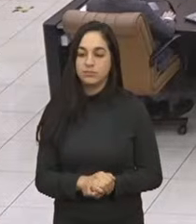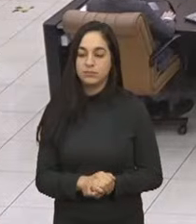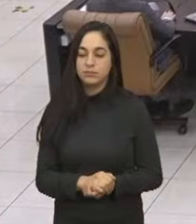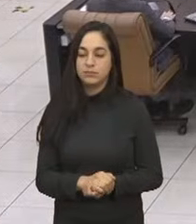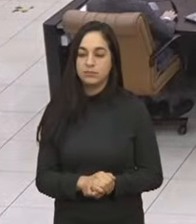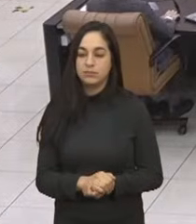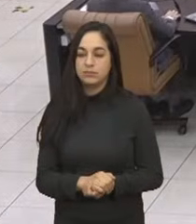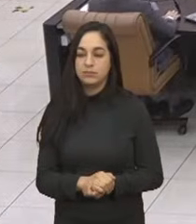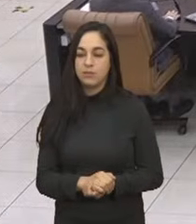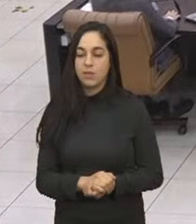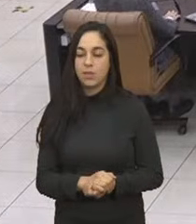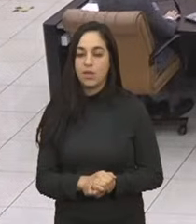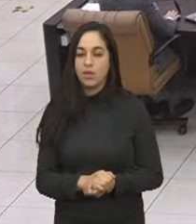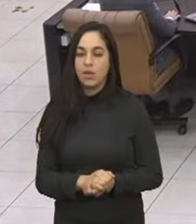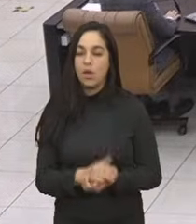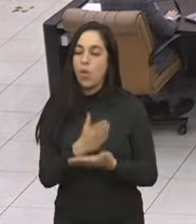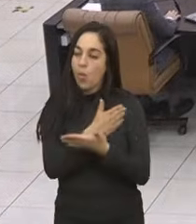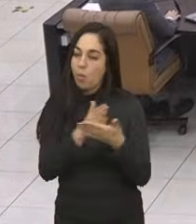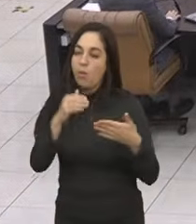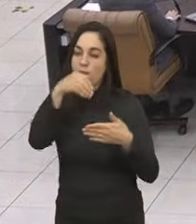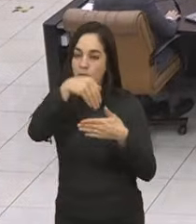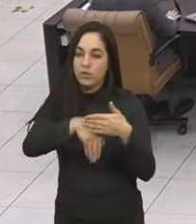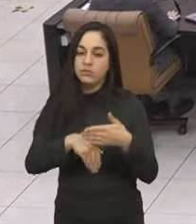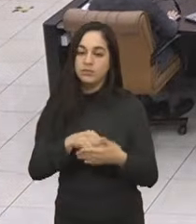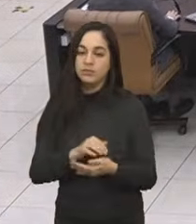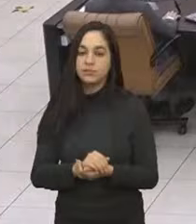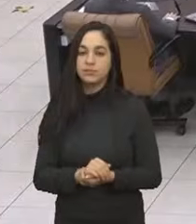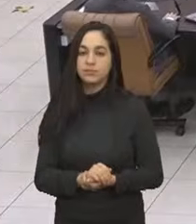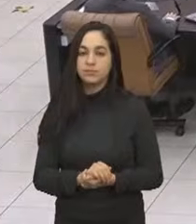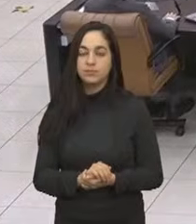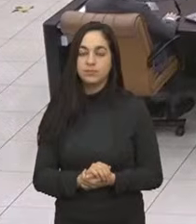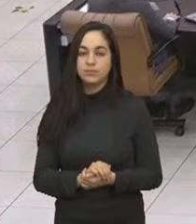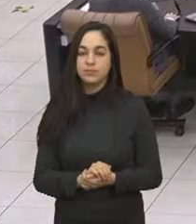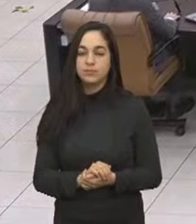Está iniciada a votação. Vou